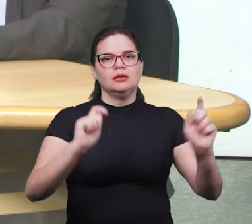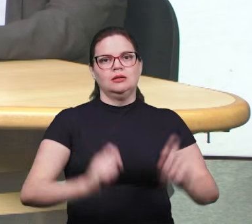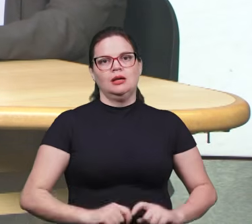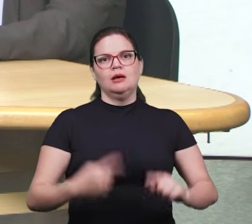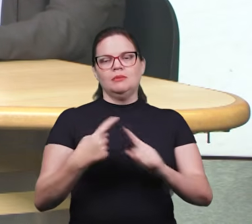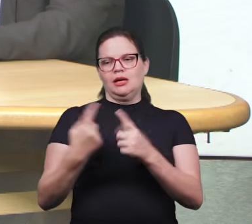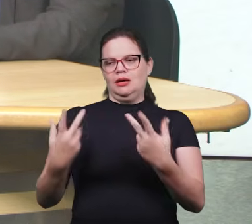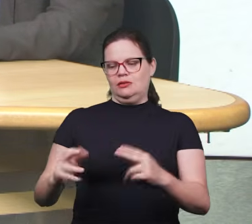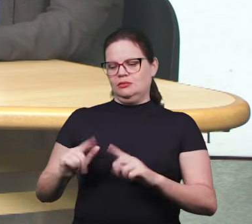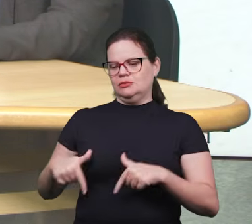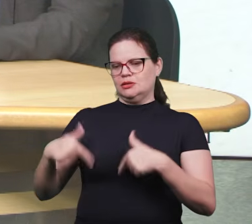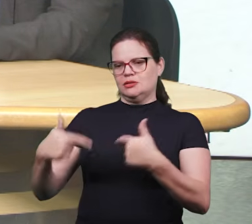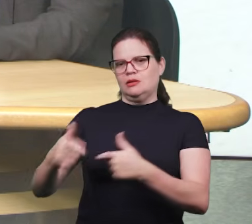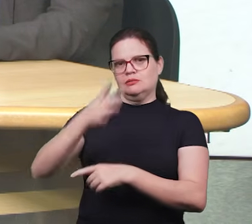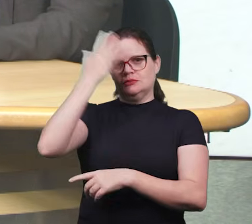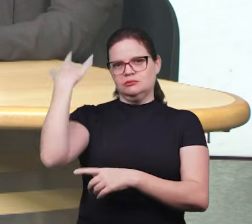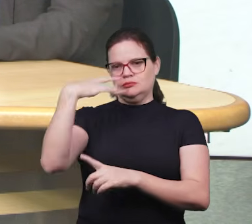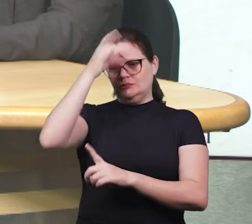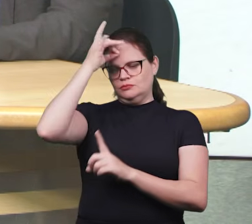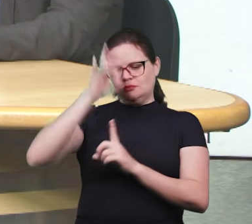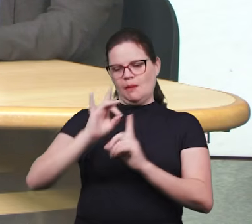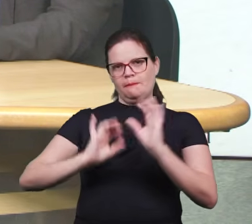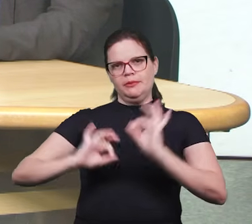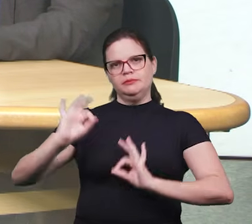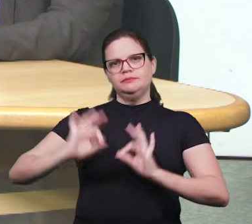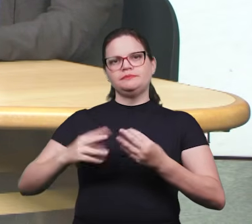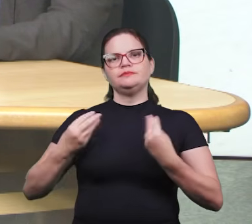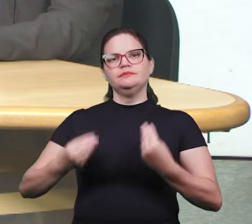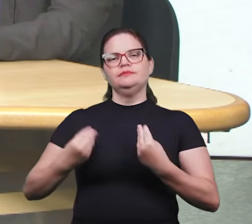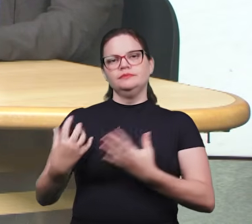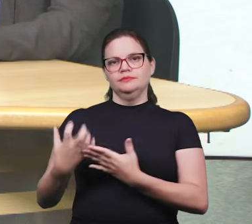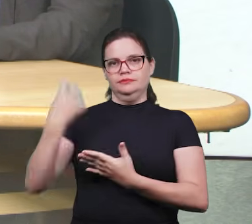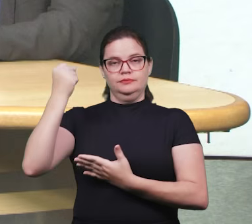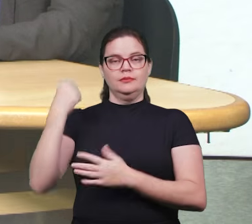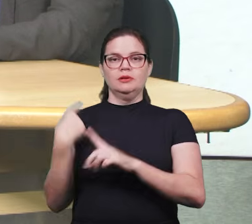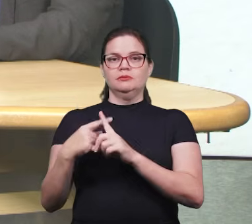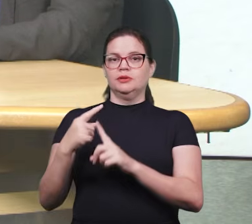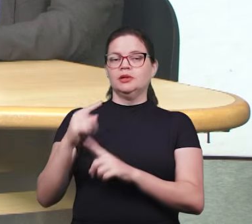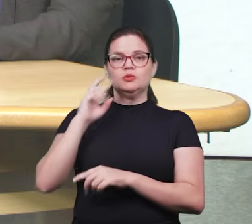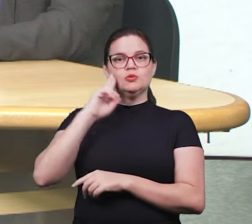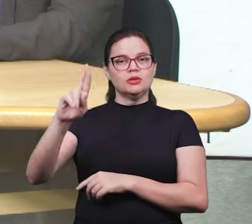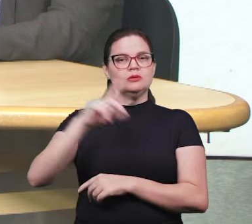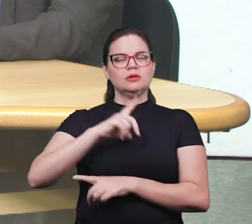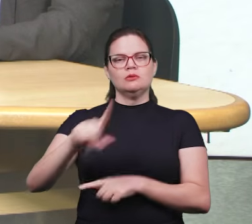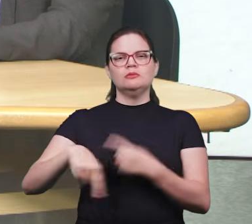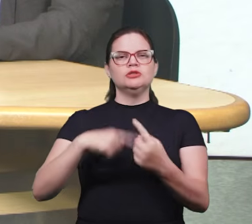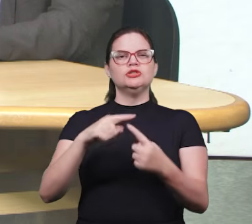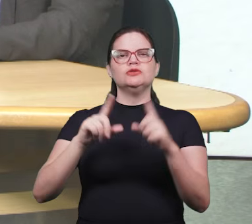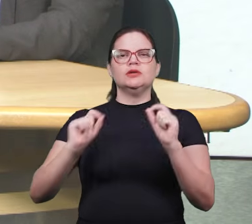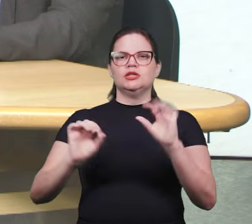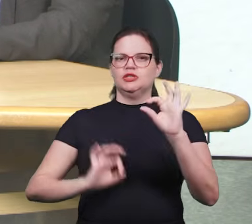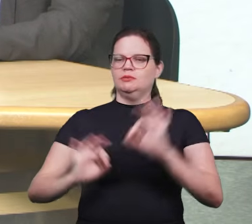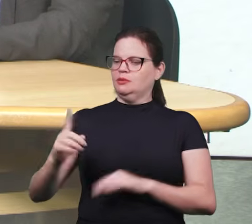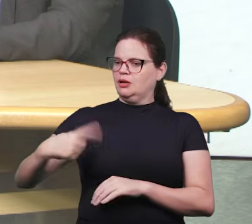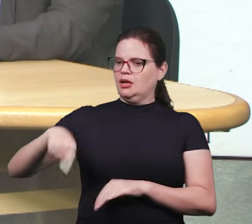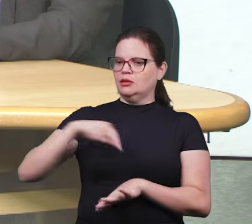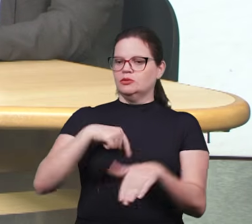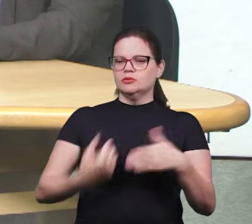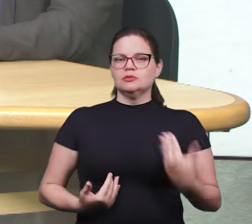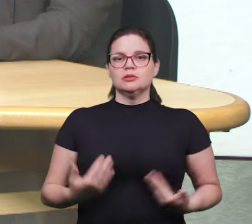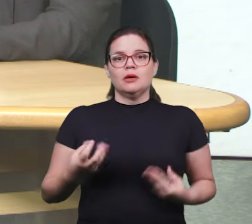do arrebatamento. Que todo o objetivo do Senhor nessa hora é preparar a igreja para o arrebatamento.